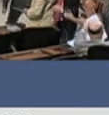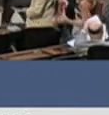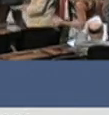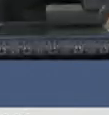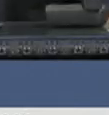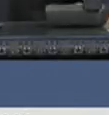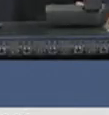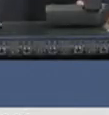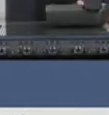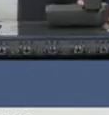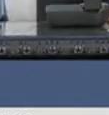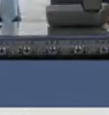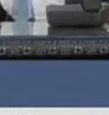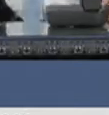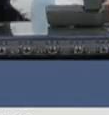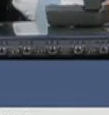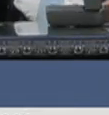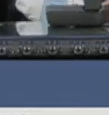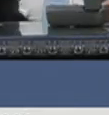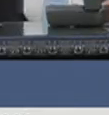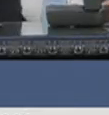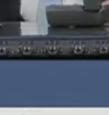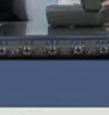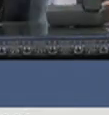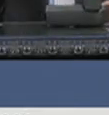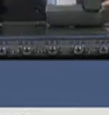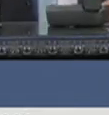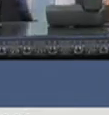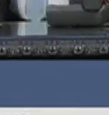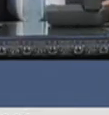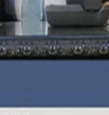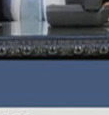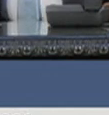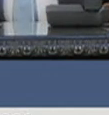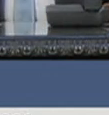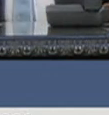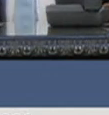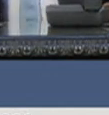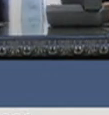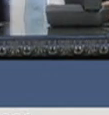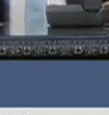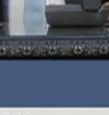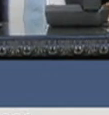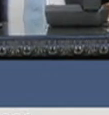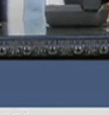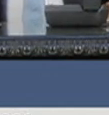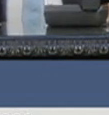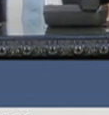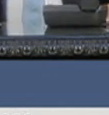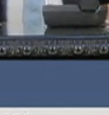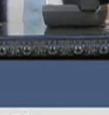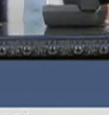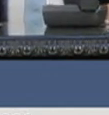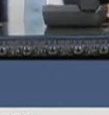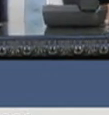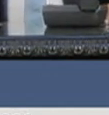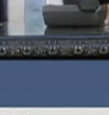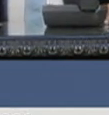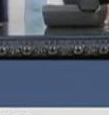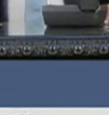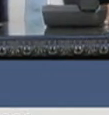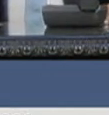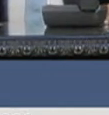Havendo o número legal e sob a proteção de Deus, iniciamos os nossos trabalhos. Está aberta a sessão. A presidência convida o nobre deputado